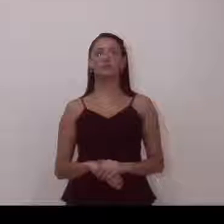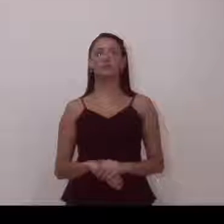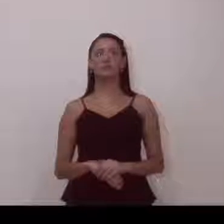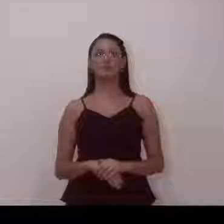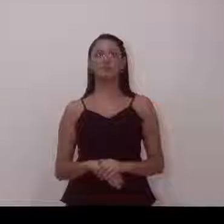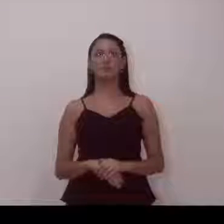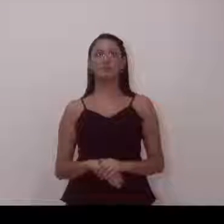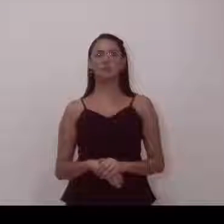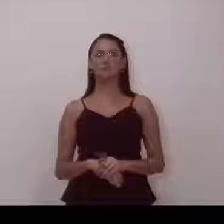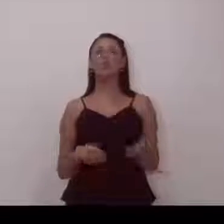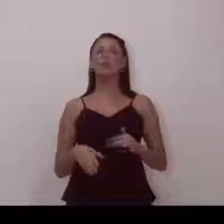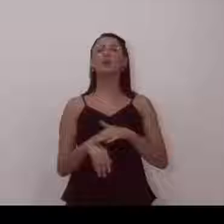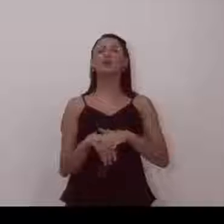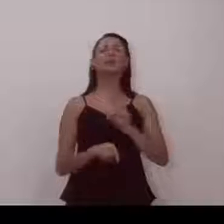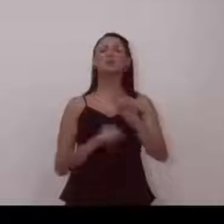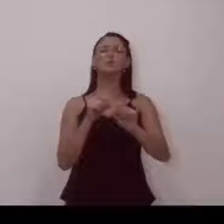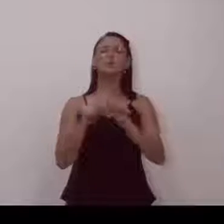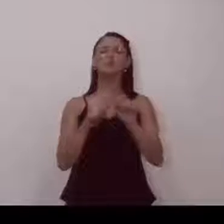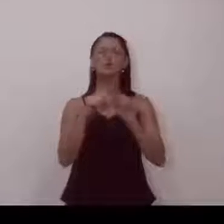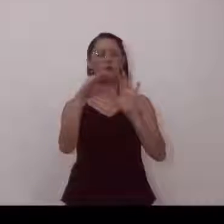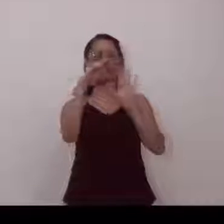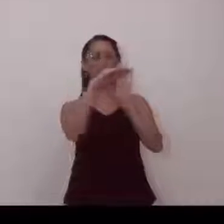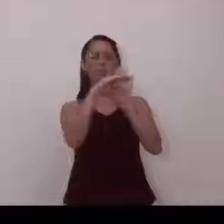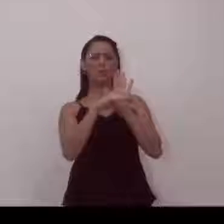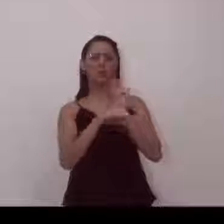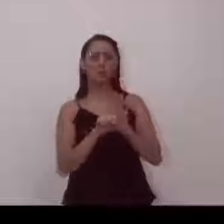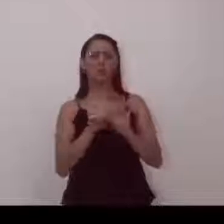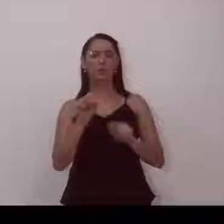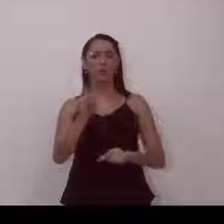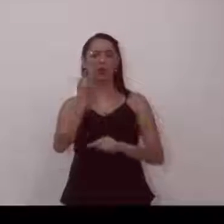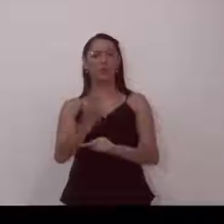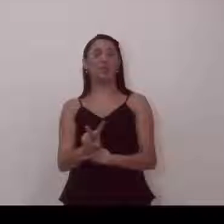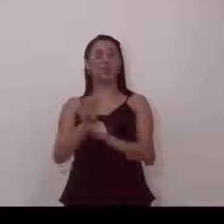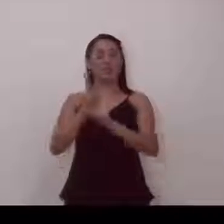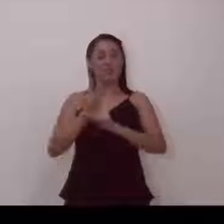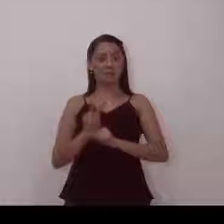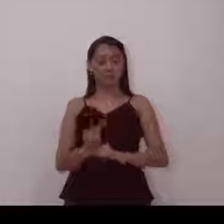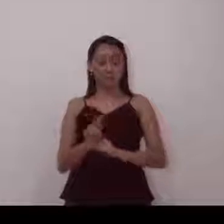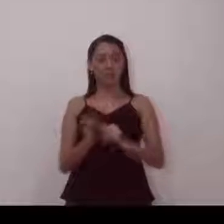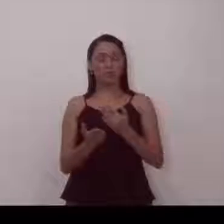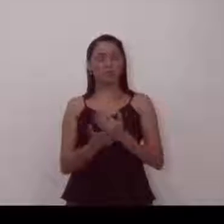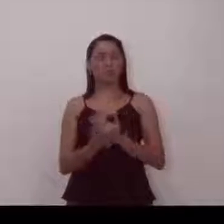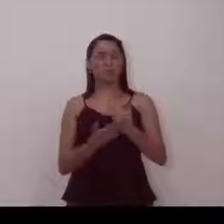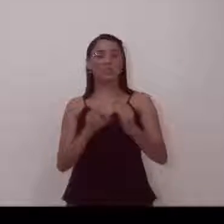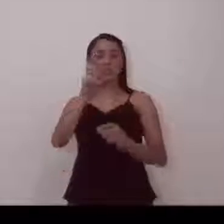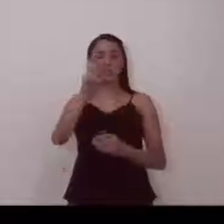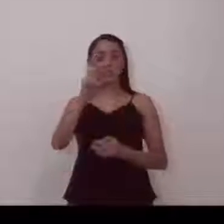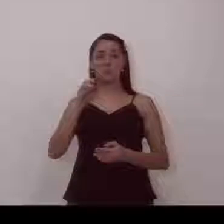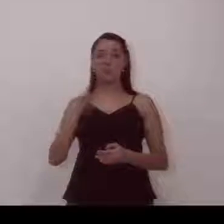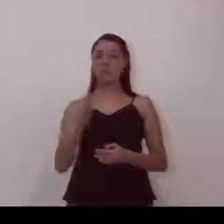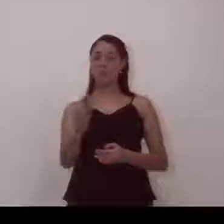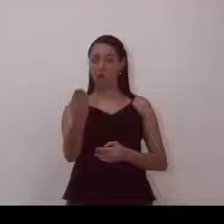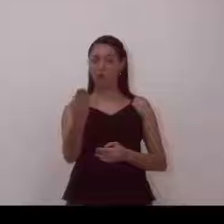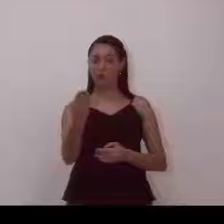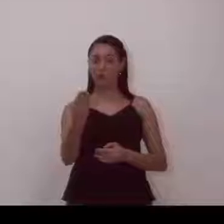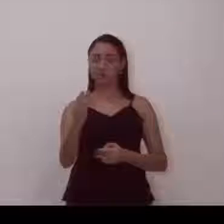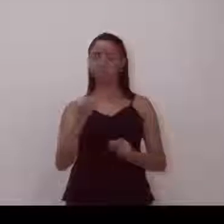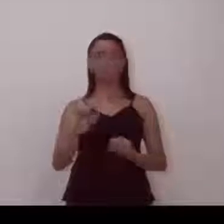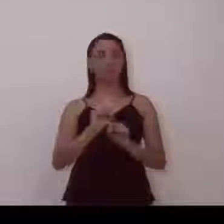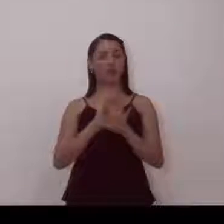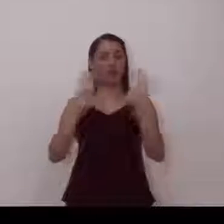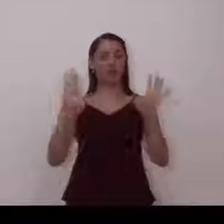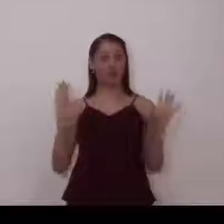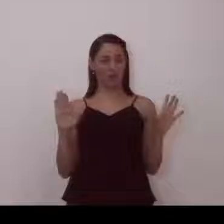Então, a gente está falando aqui de um projeto onde o empréstimo inicial são de 5 milhões, e aqui ficando